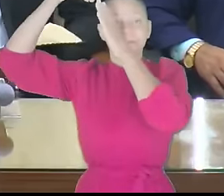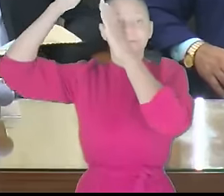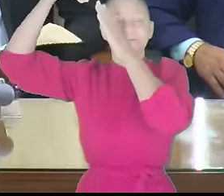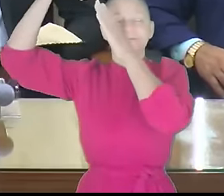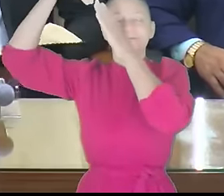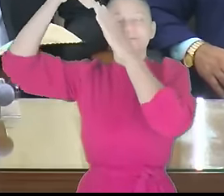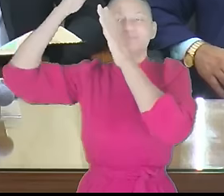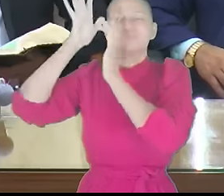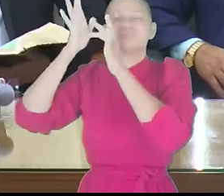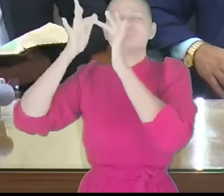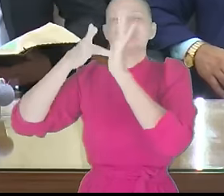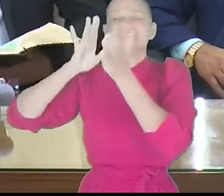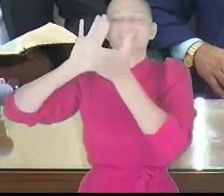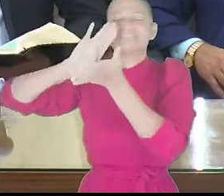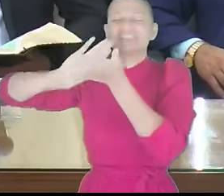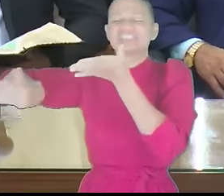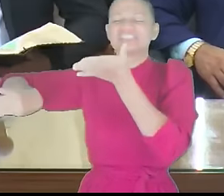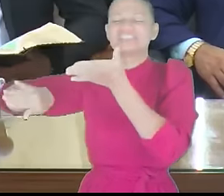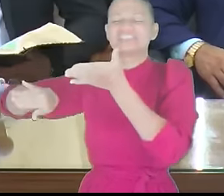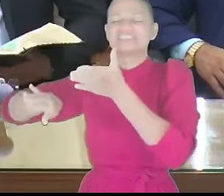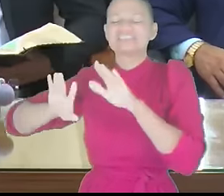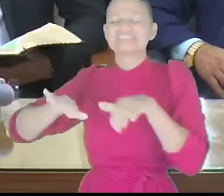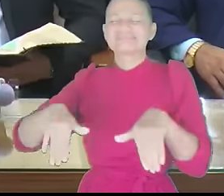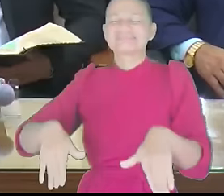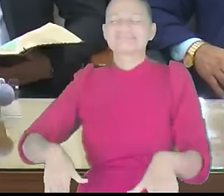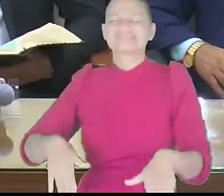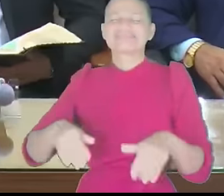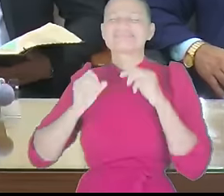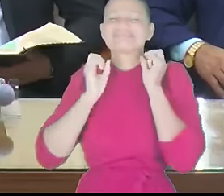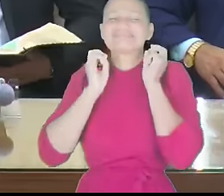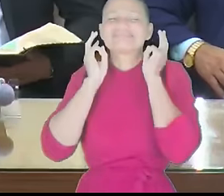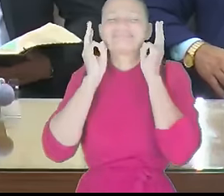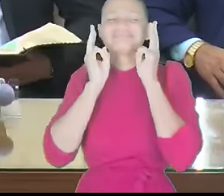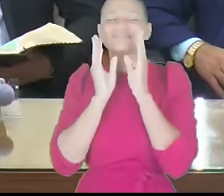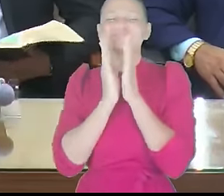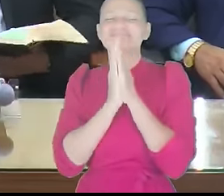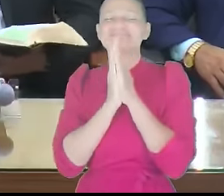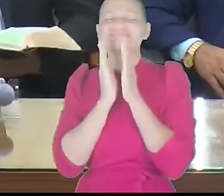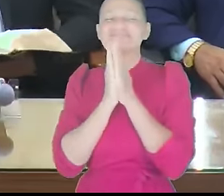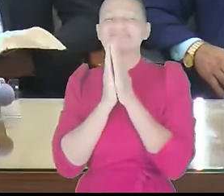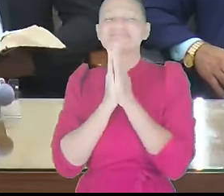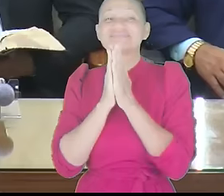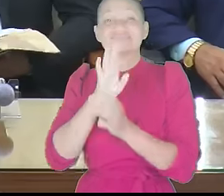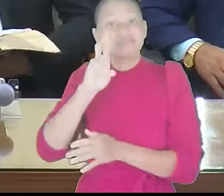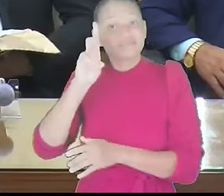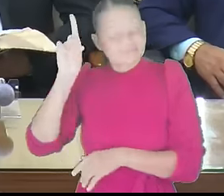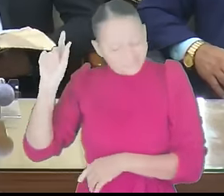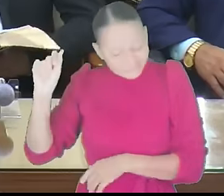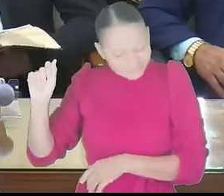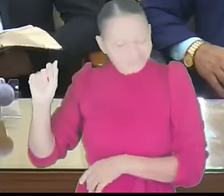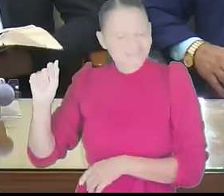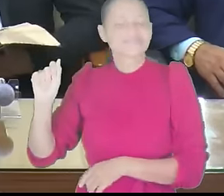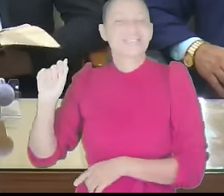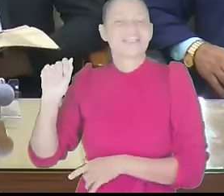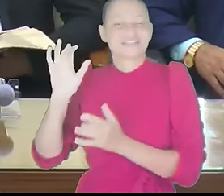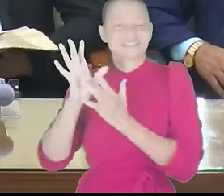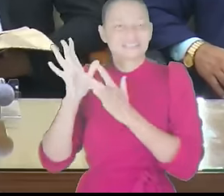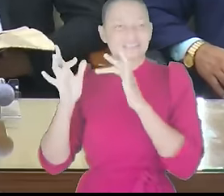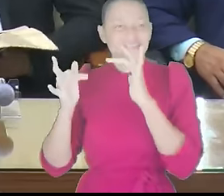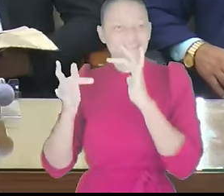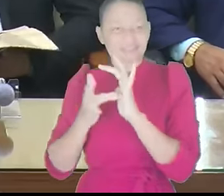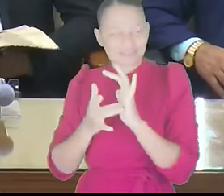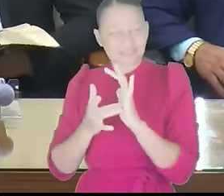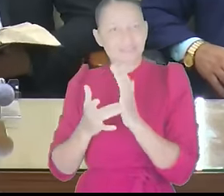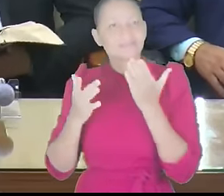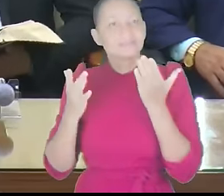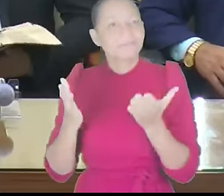Jesus tira ele da cadeira de Moisés, Jesus. E um dia, Jesus não mandou,